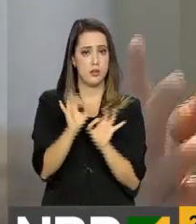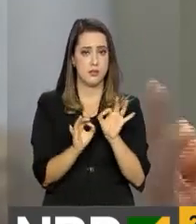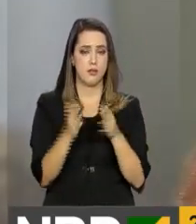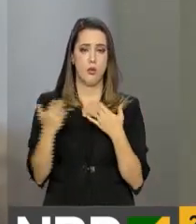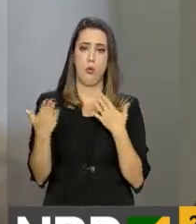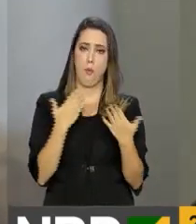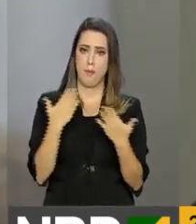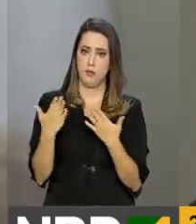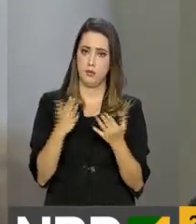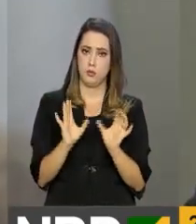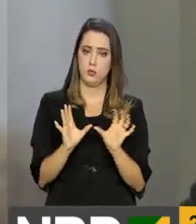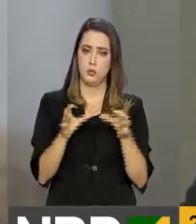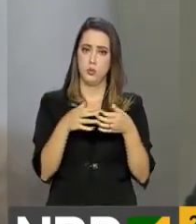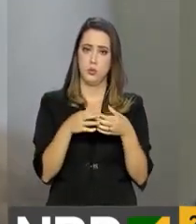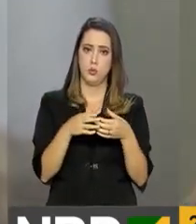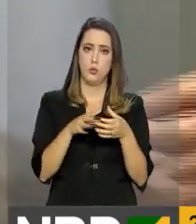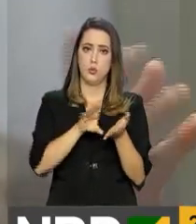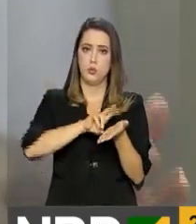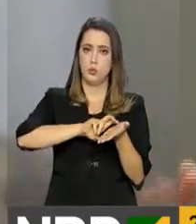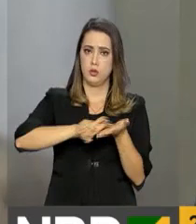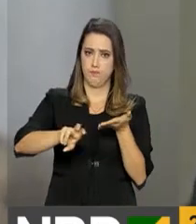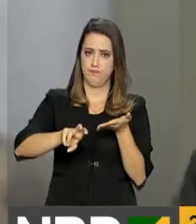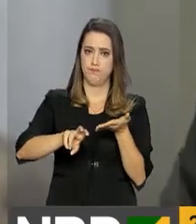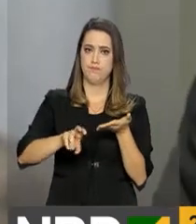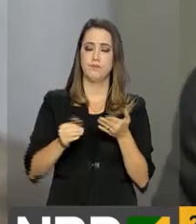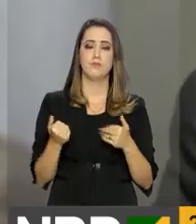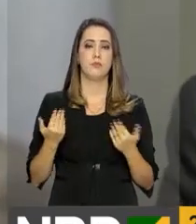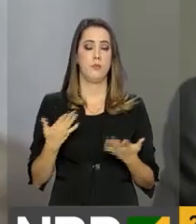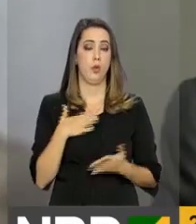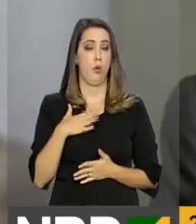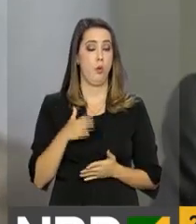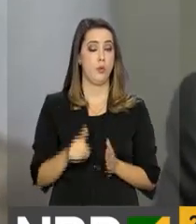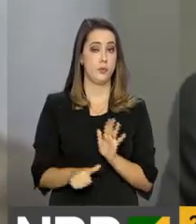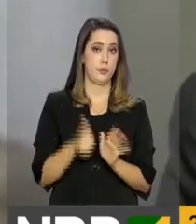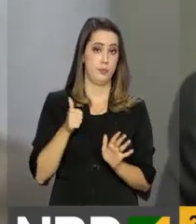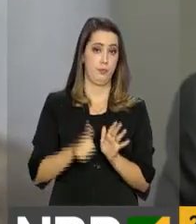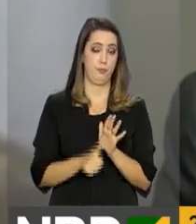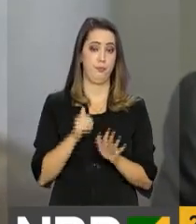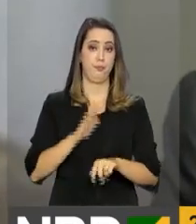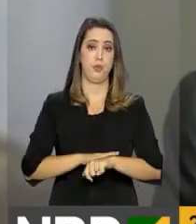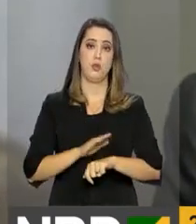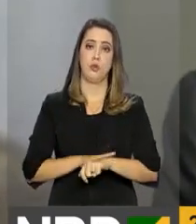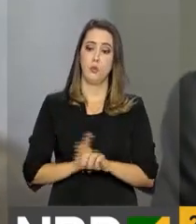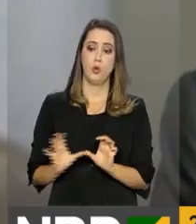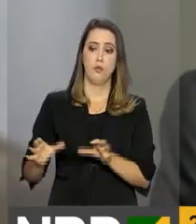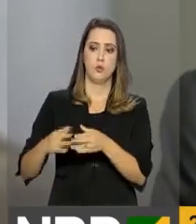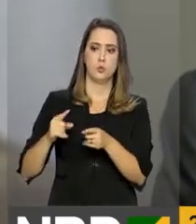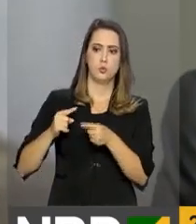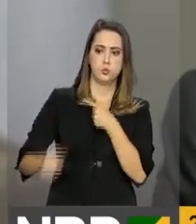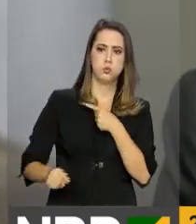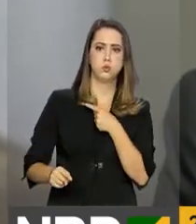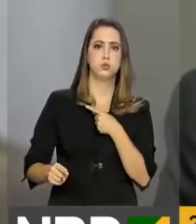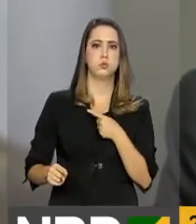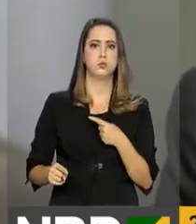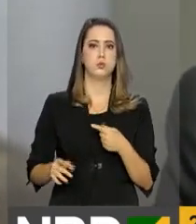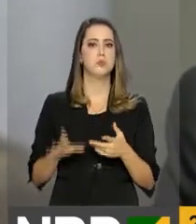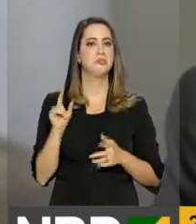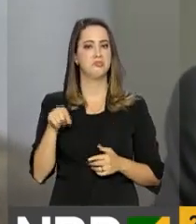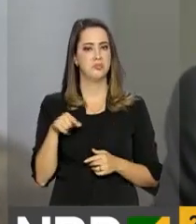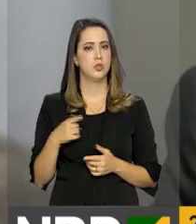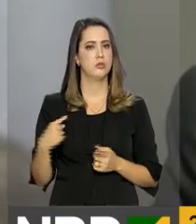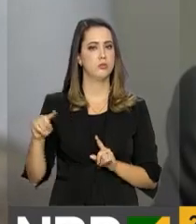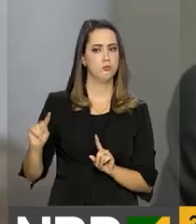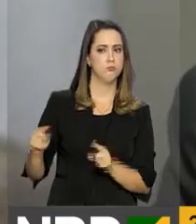que, na verdade, saiu do poder. Então, nos primeiros momentos, eu devo dizer que houve uma oposição pesadíssima contra